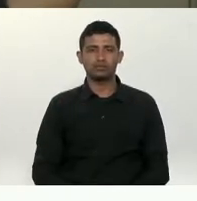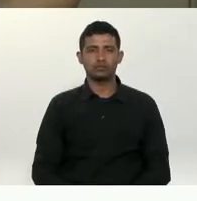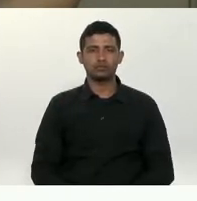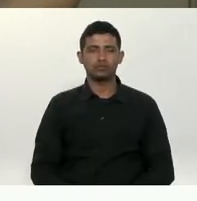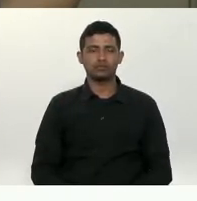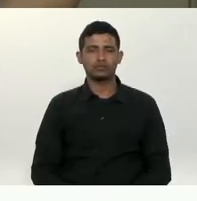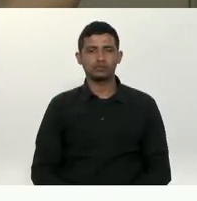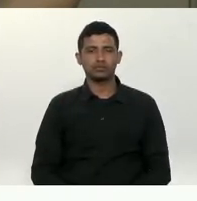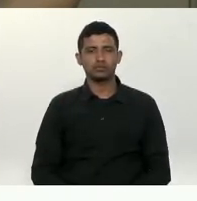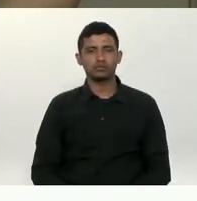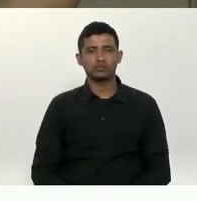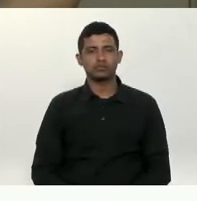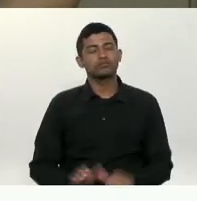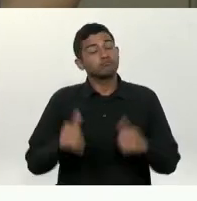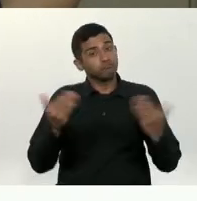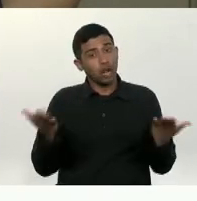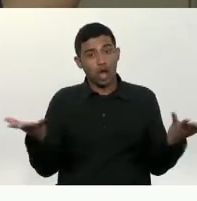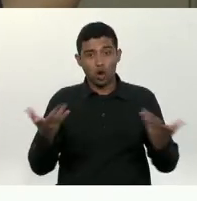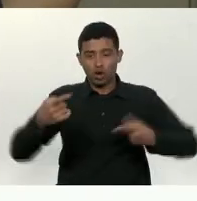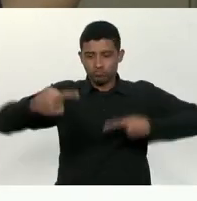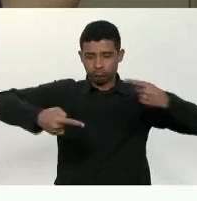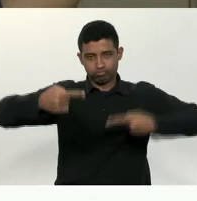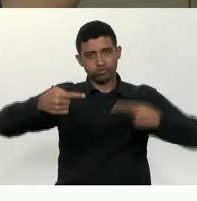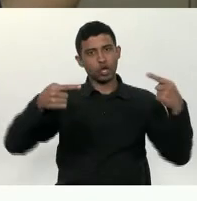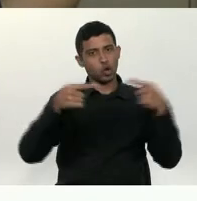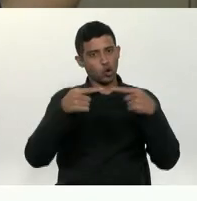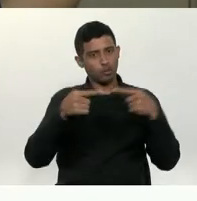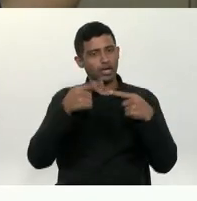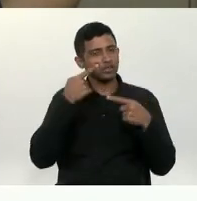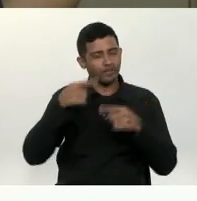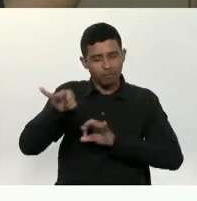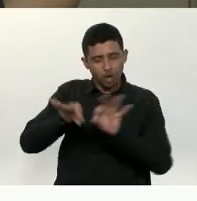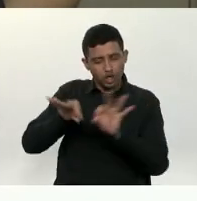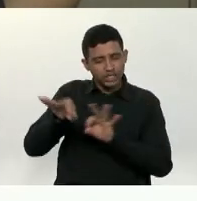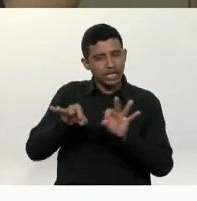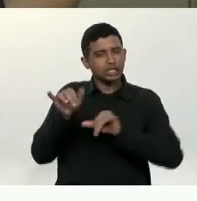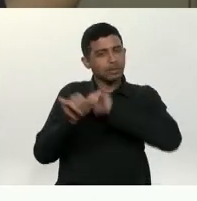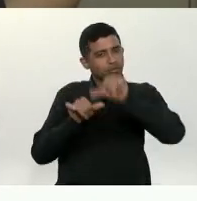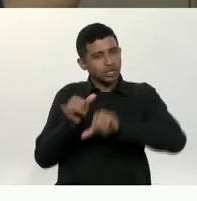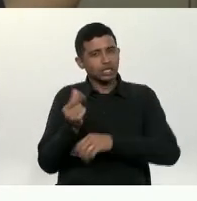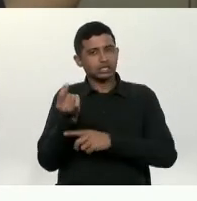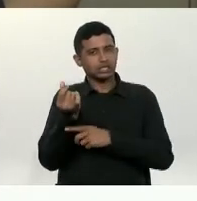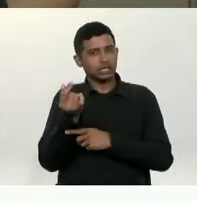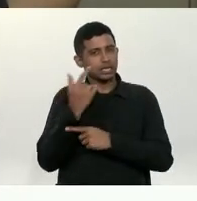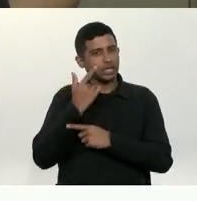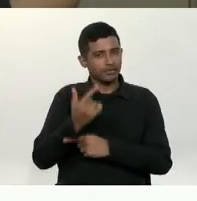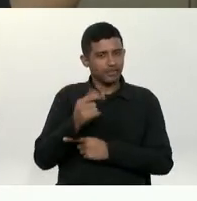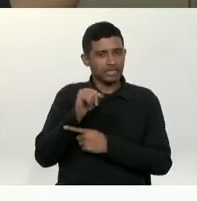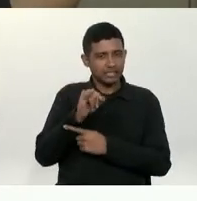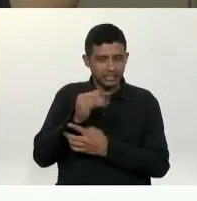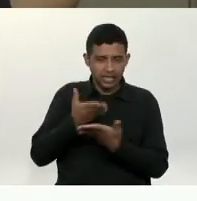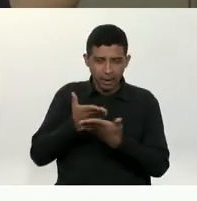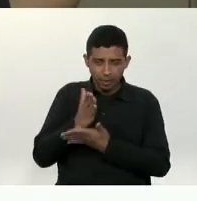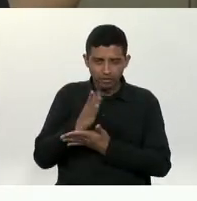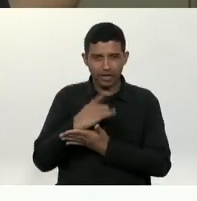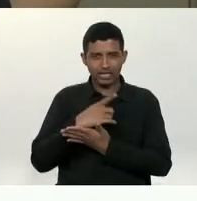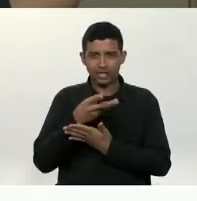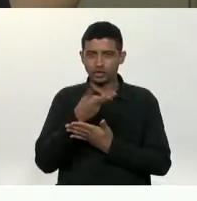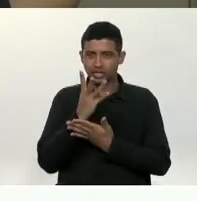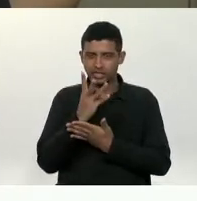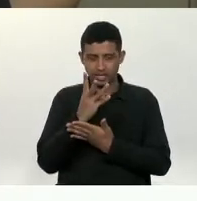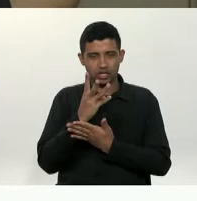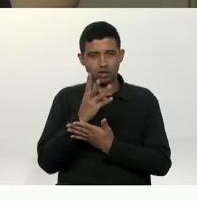praticados. Então, é isso que está em debate agora no processo de revisão constitucional da tarifa. A convalidação ou não do terceiro termo aditivo